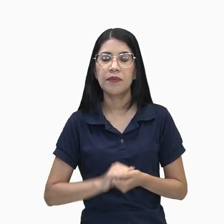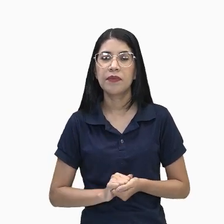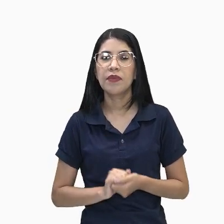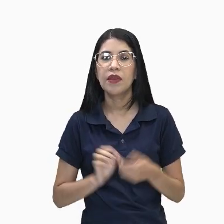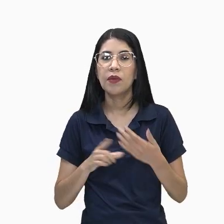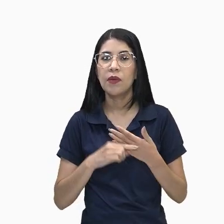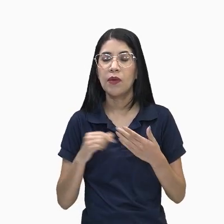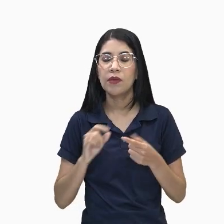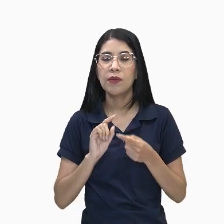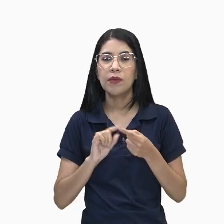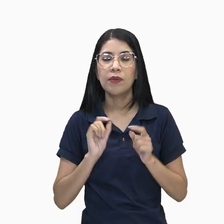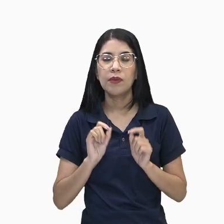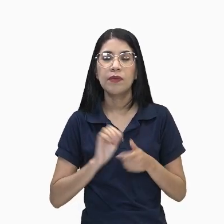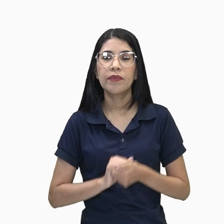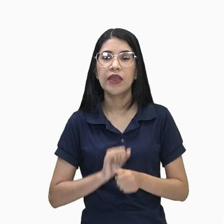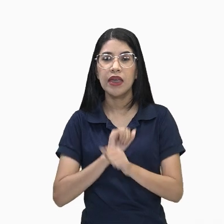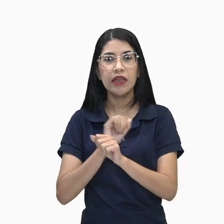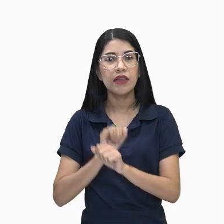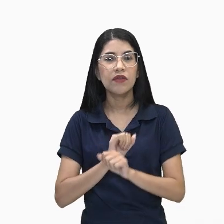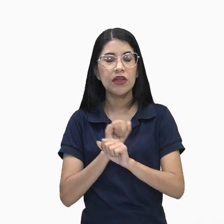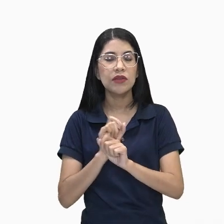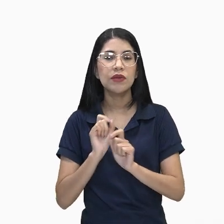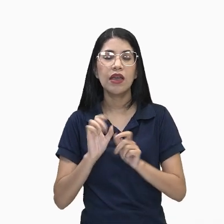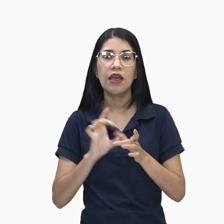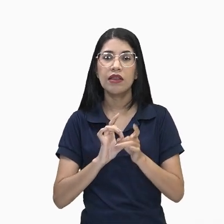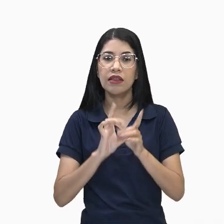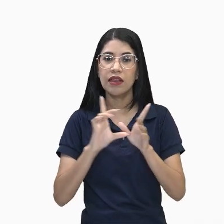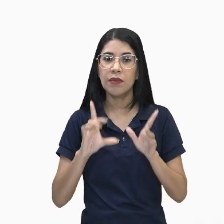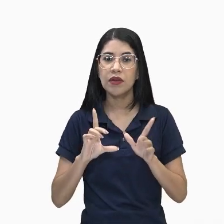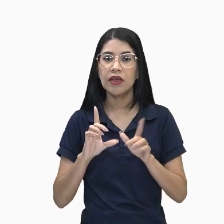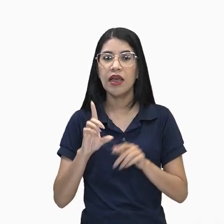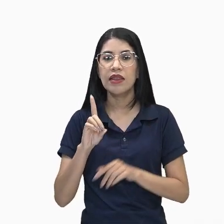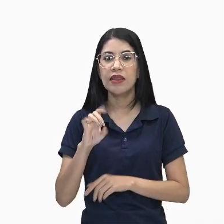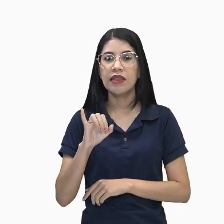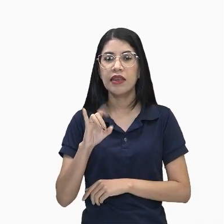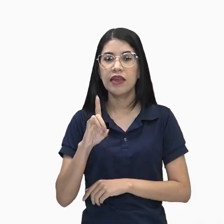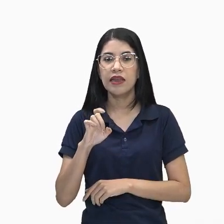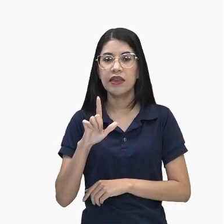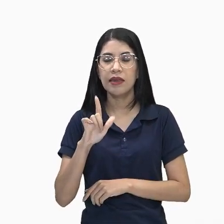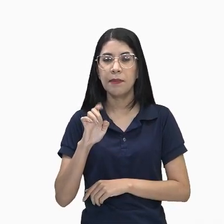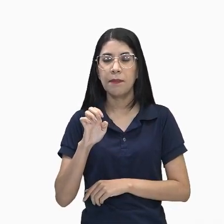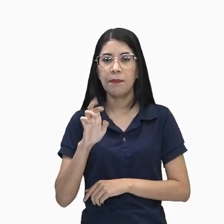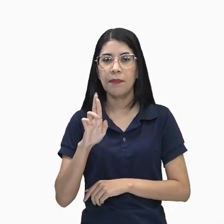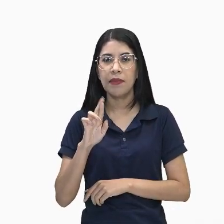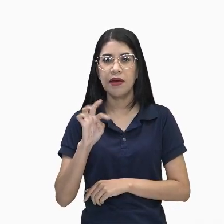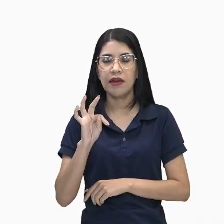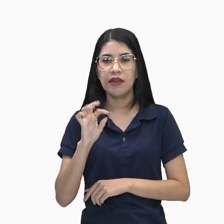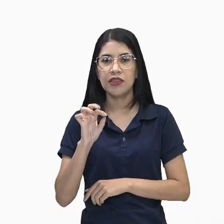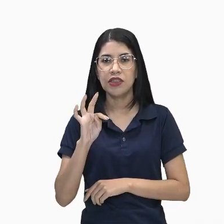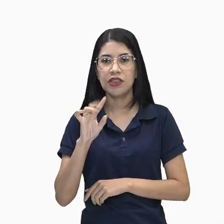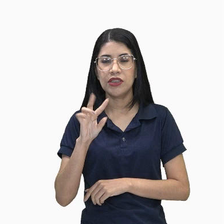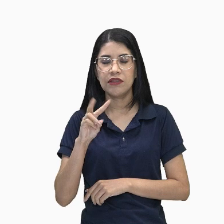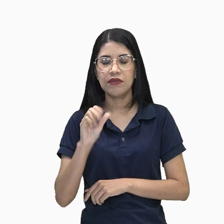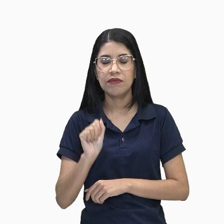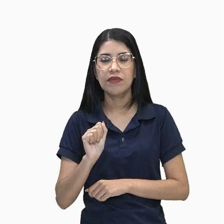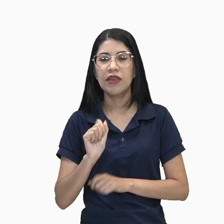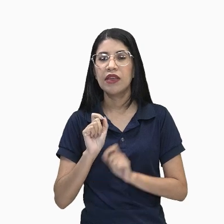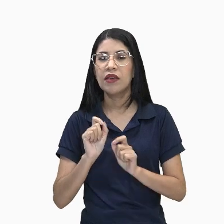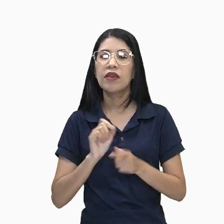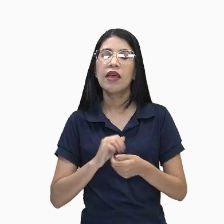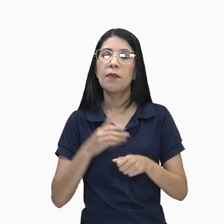Habermas, que defende a democracia deliberativa, onde a legitimidade do Estado depende